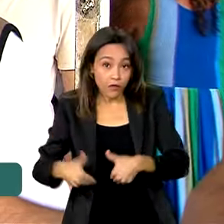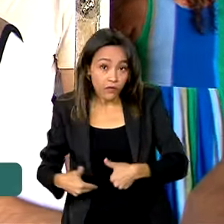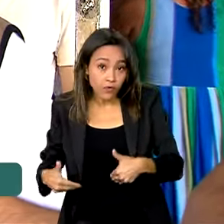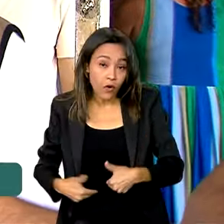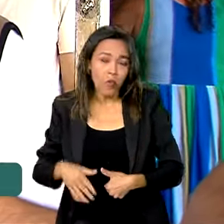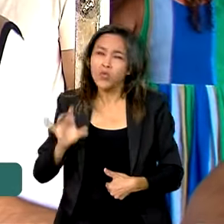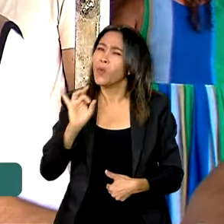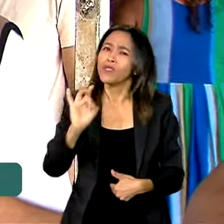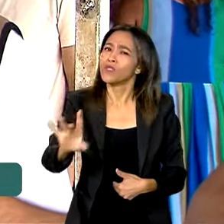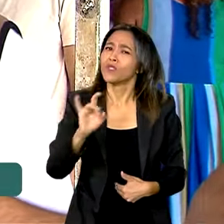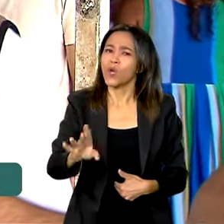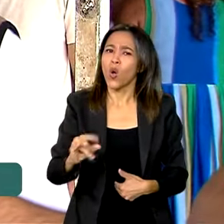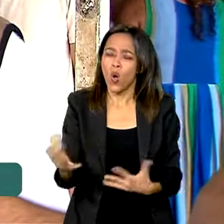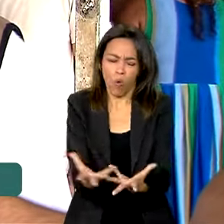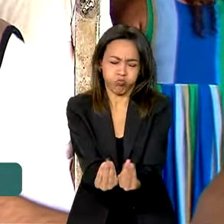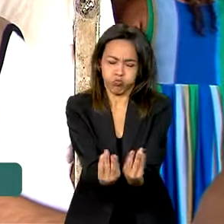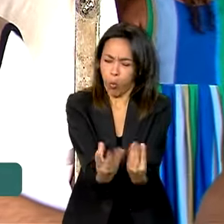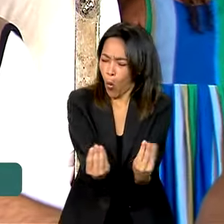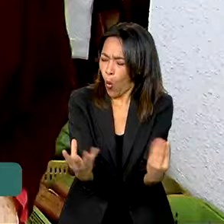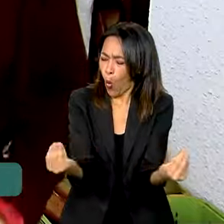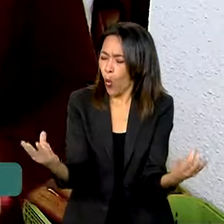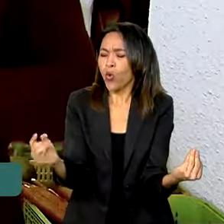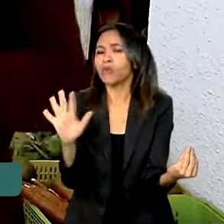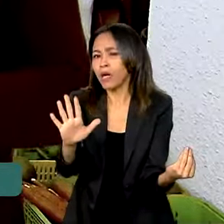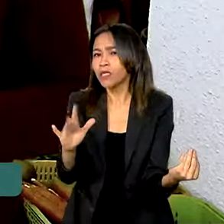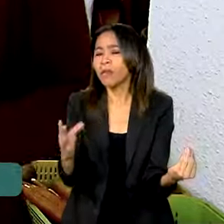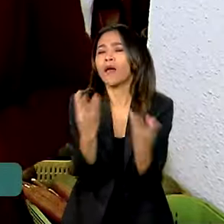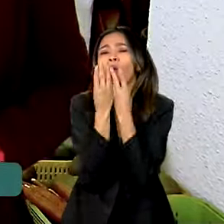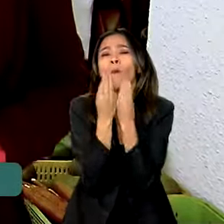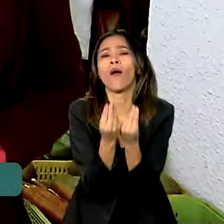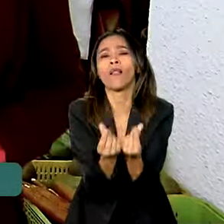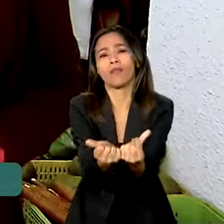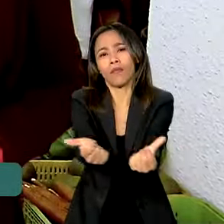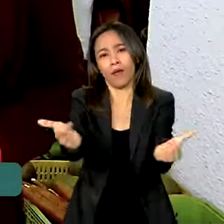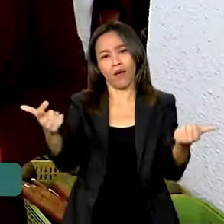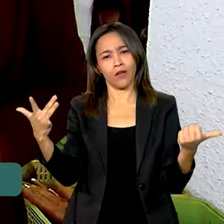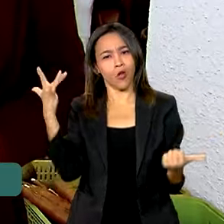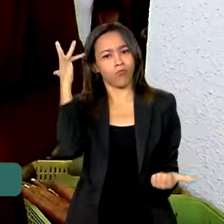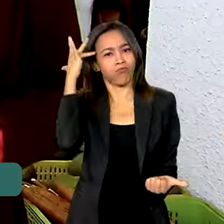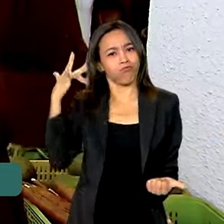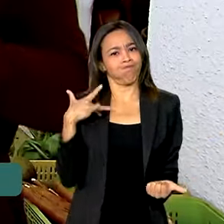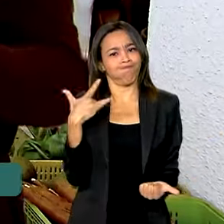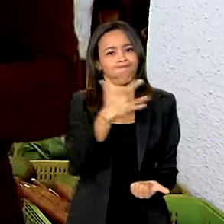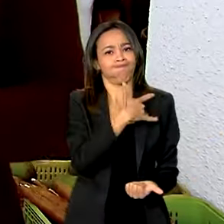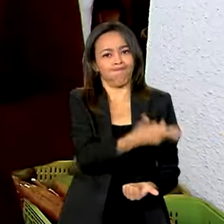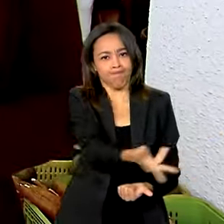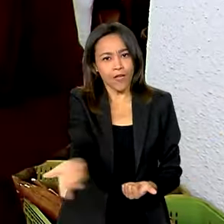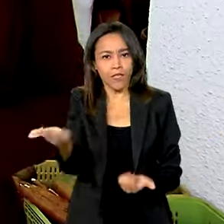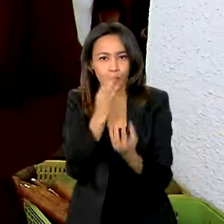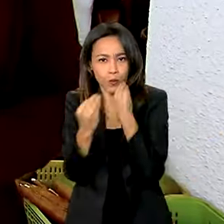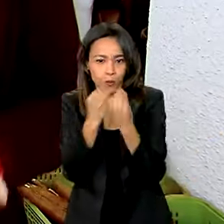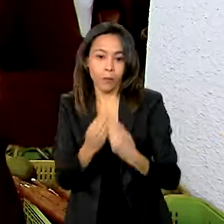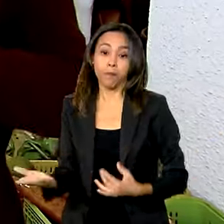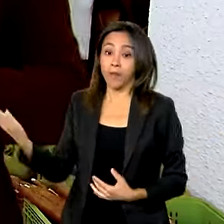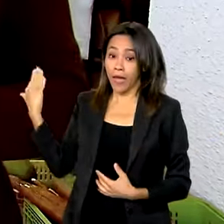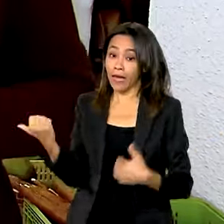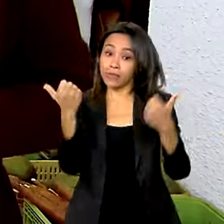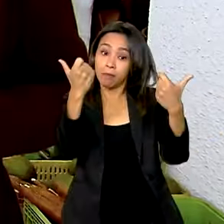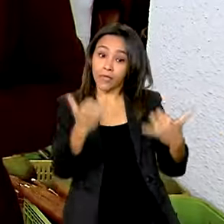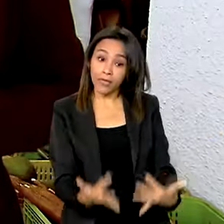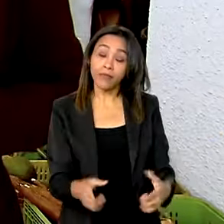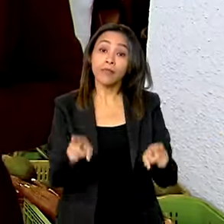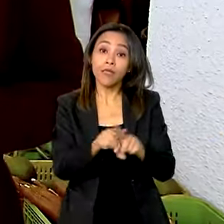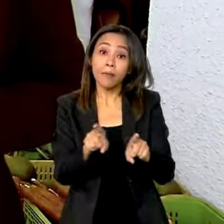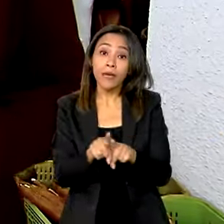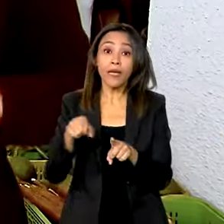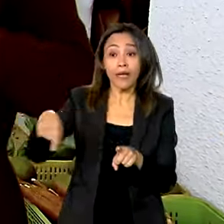só na quantidade de alimentos, mas também na qualidade. O programa realiza a compra direta de alimentos produzidos por